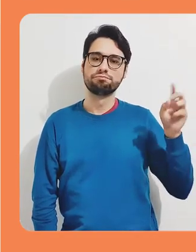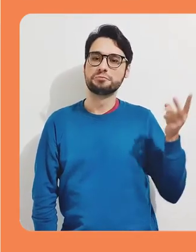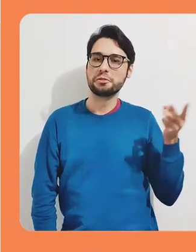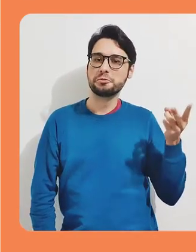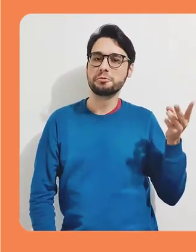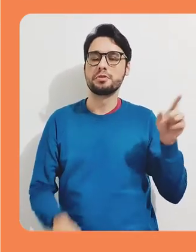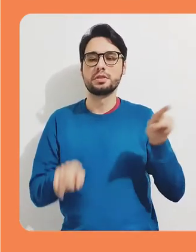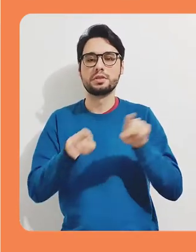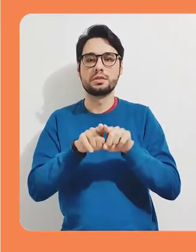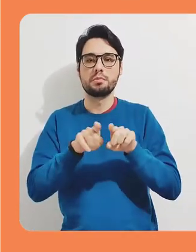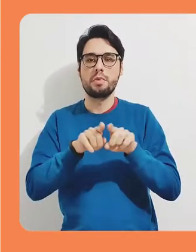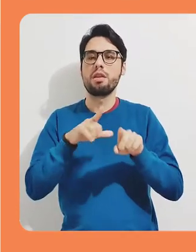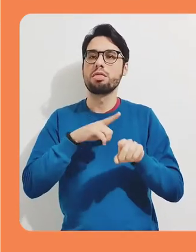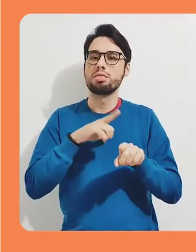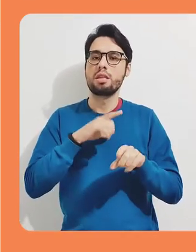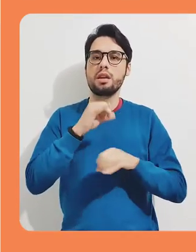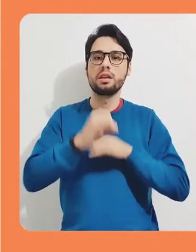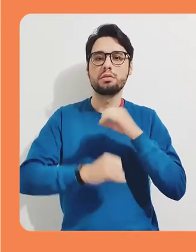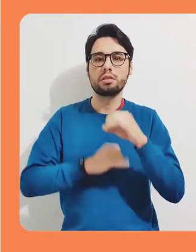e o